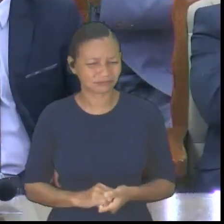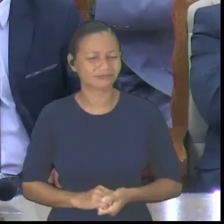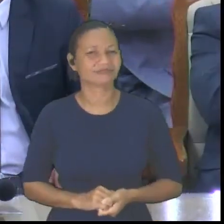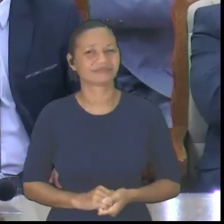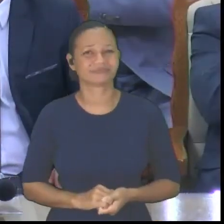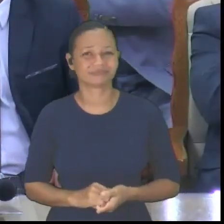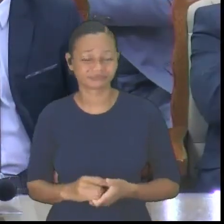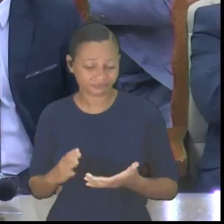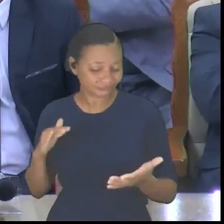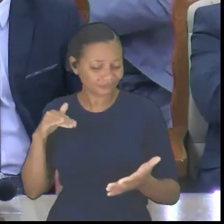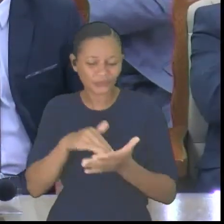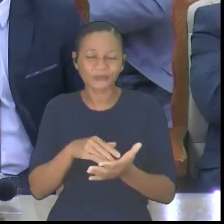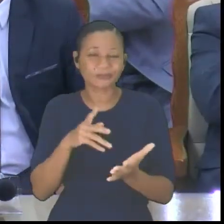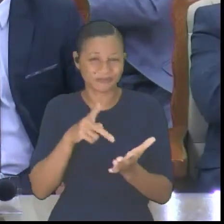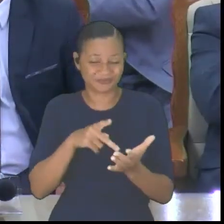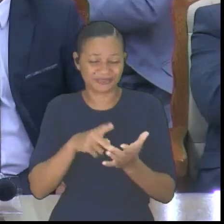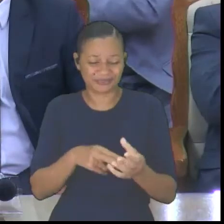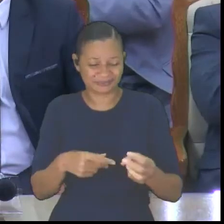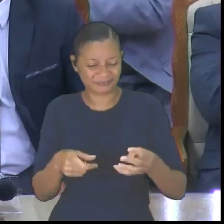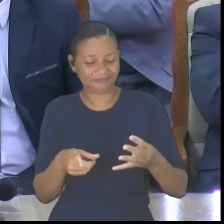A última verdade desse texto